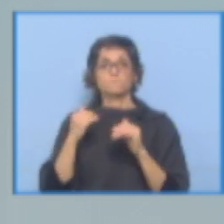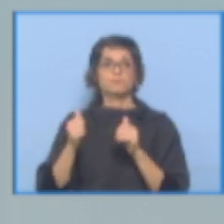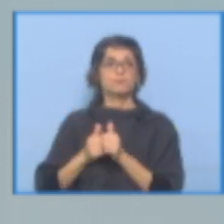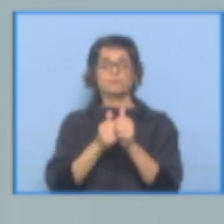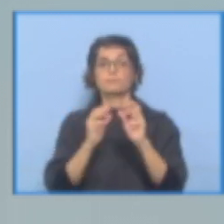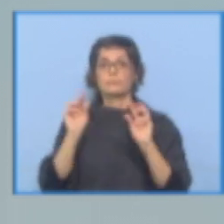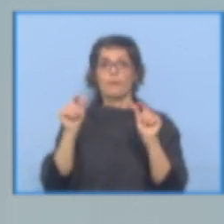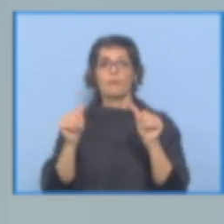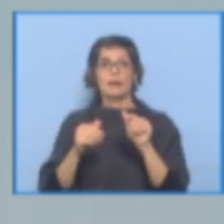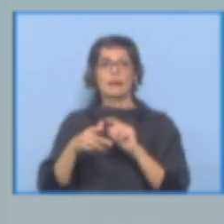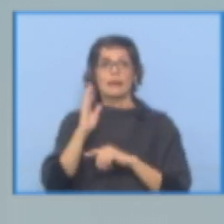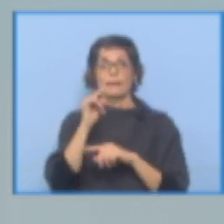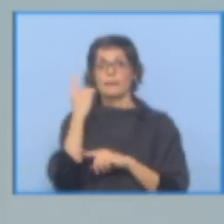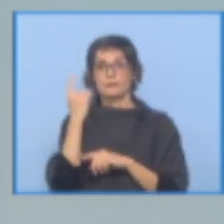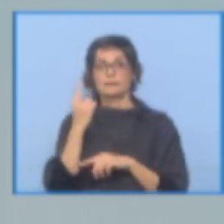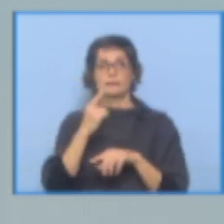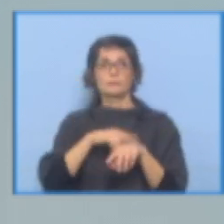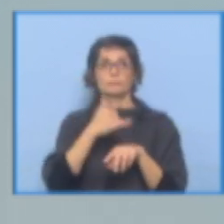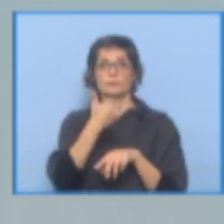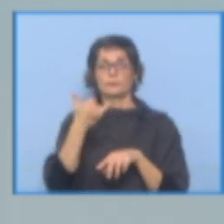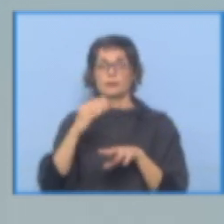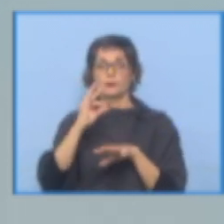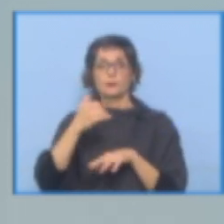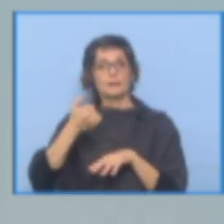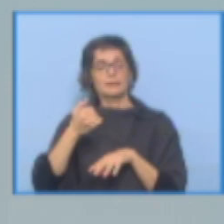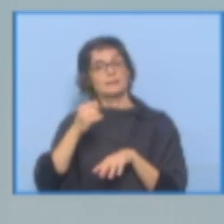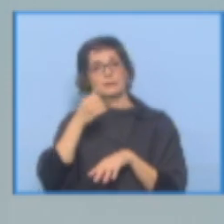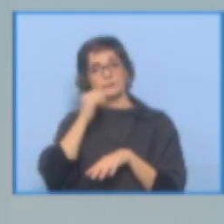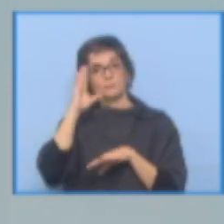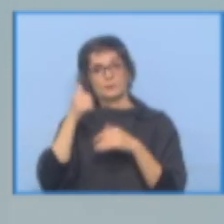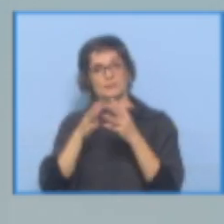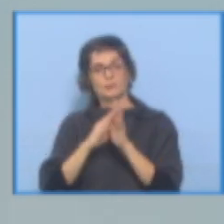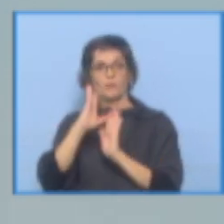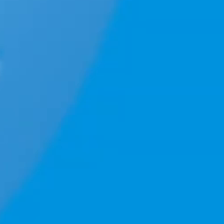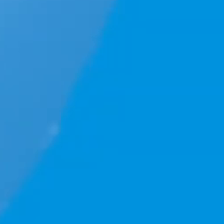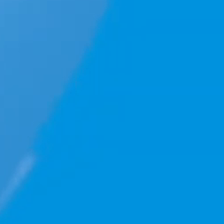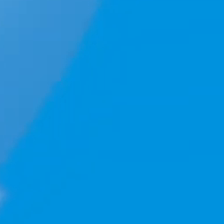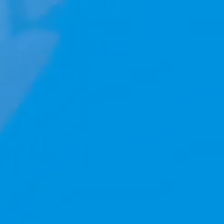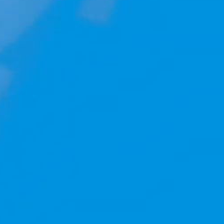fazemos companhia pelas 22h45. Votos de boa tarde. Até amanhã, se os quiserem.